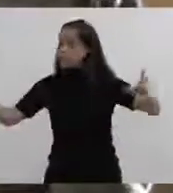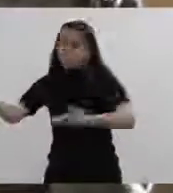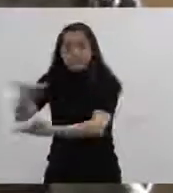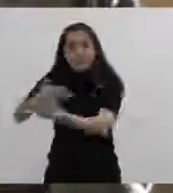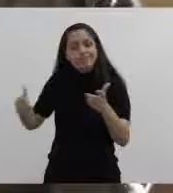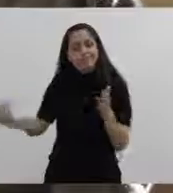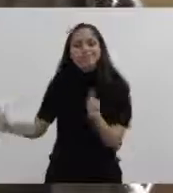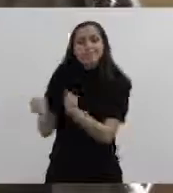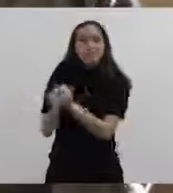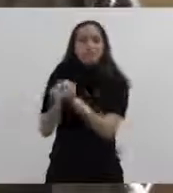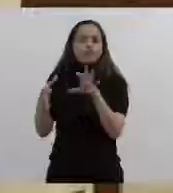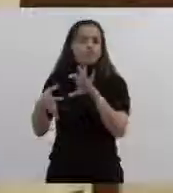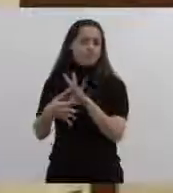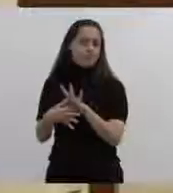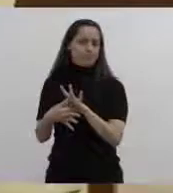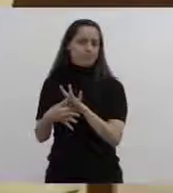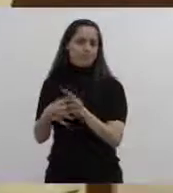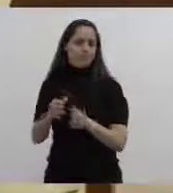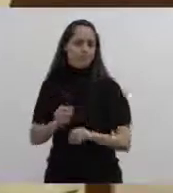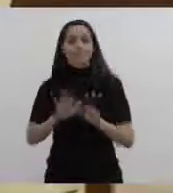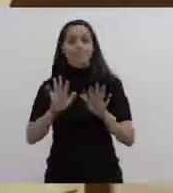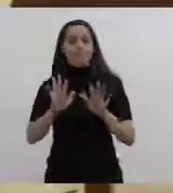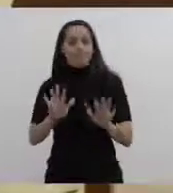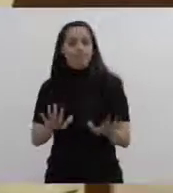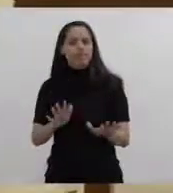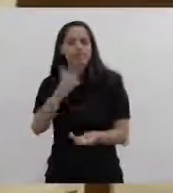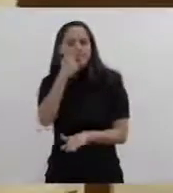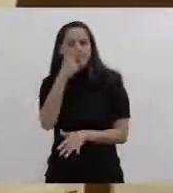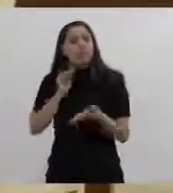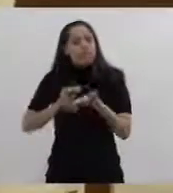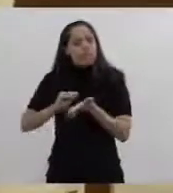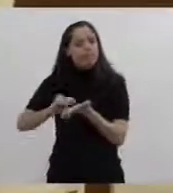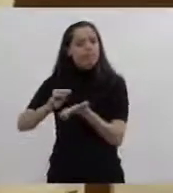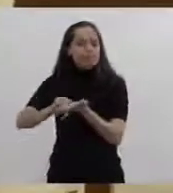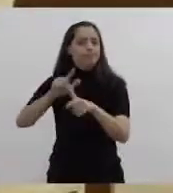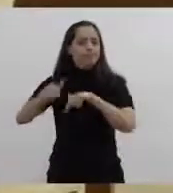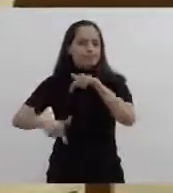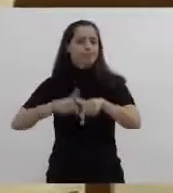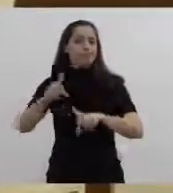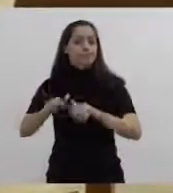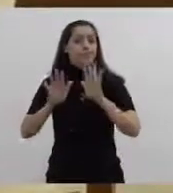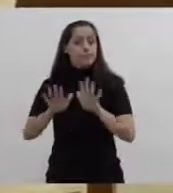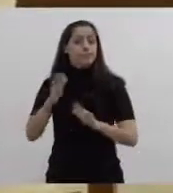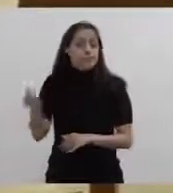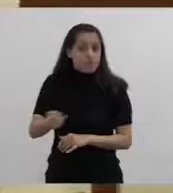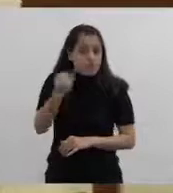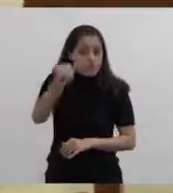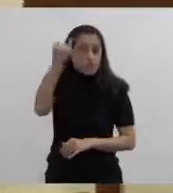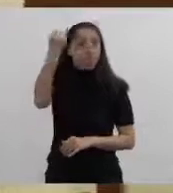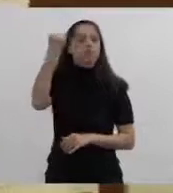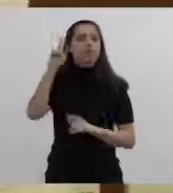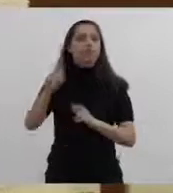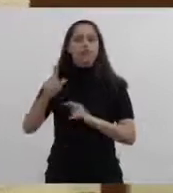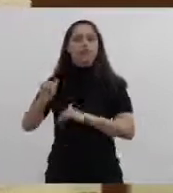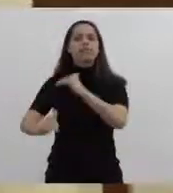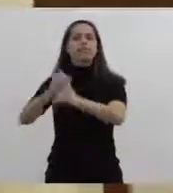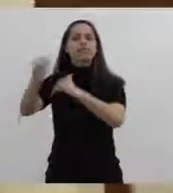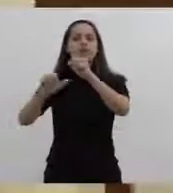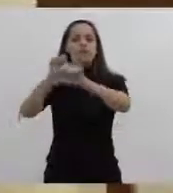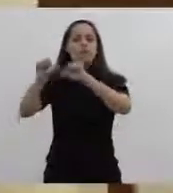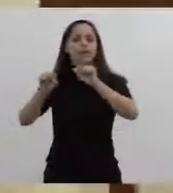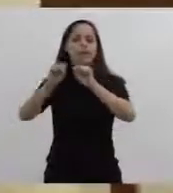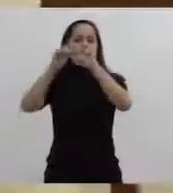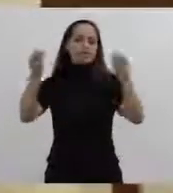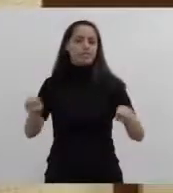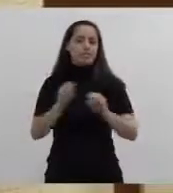individuais. José. A única forma de ficar mais perto dessa criança, se pensarmos nisso como sendo uma questão particular, é ficando mais